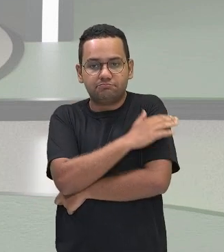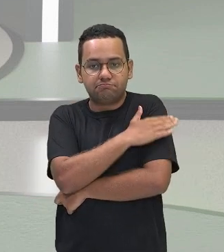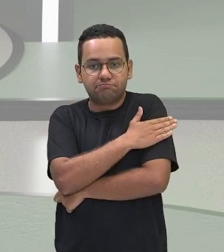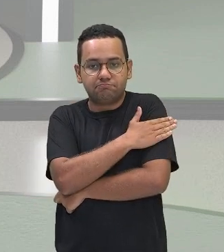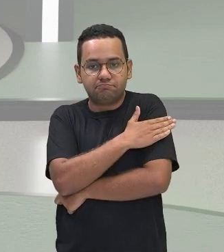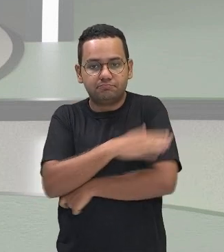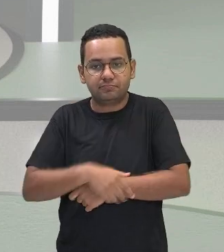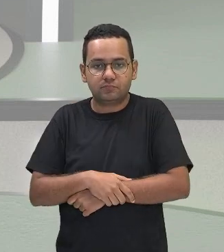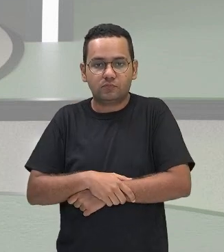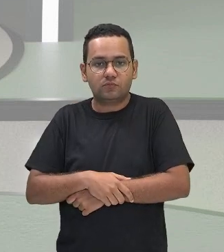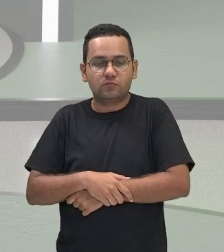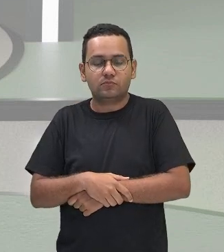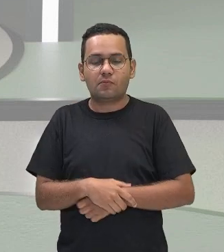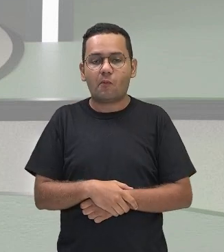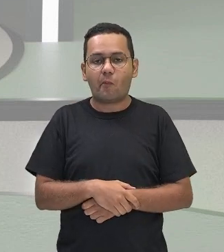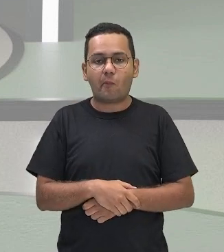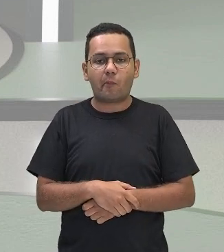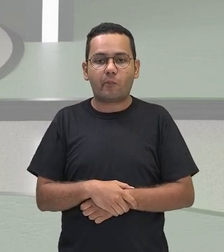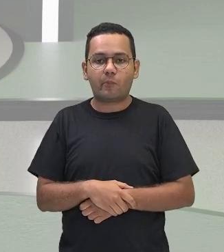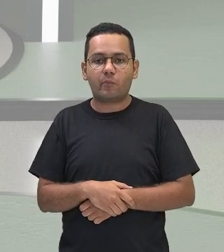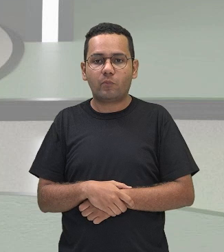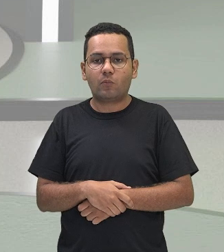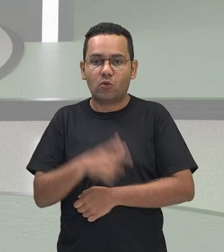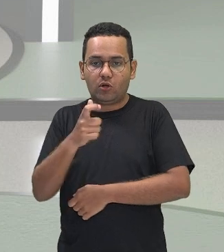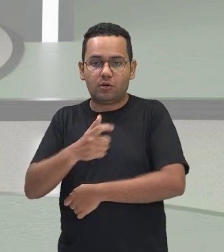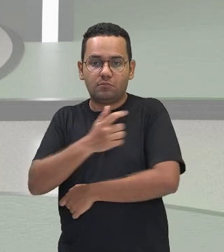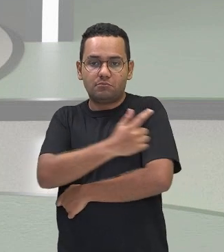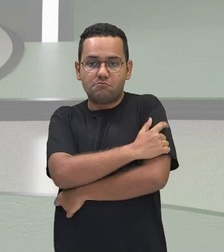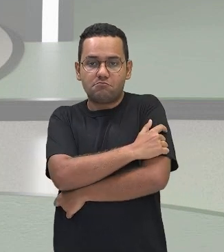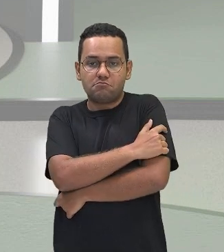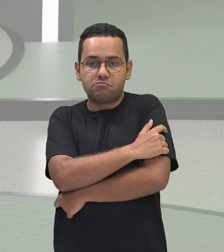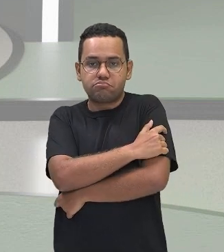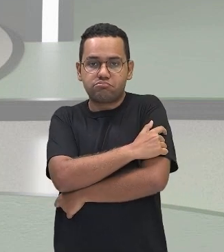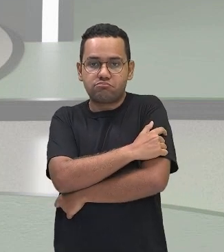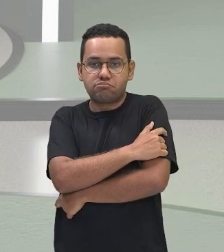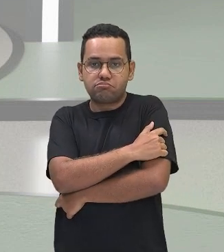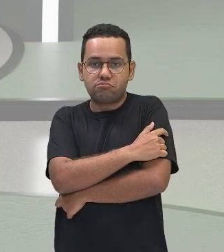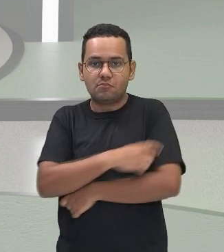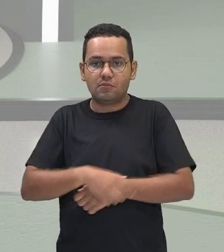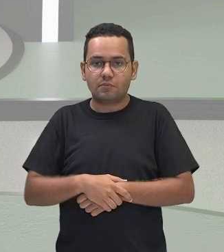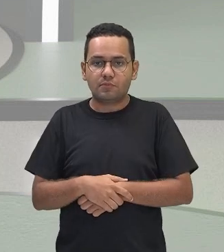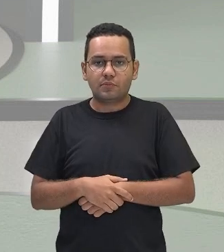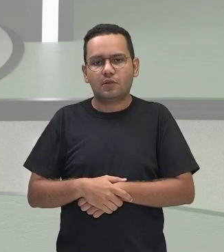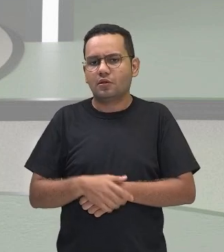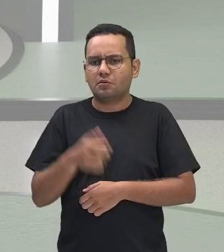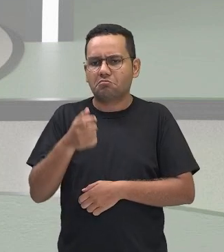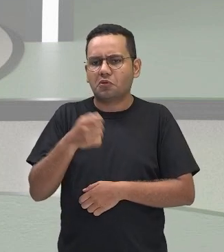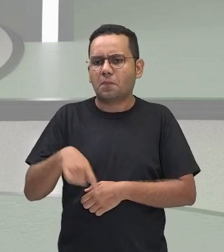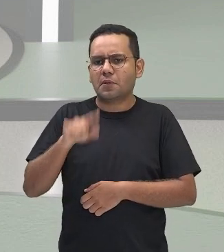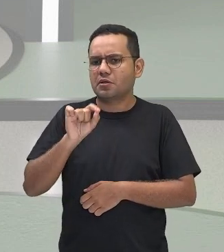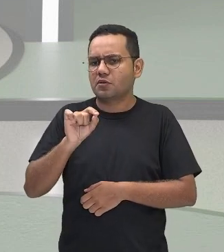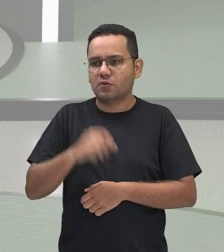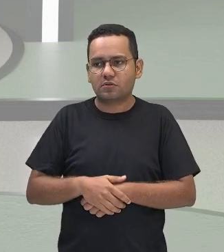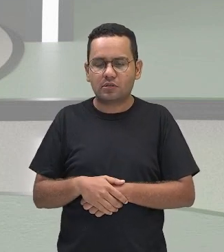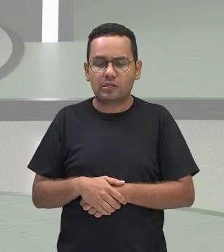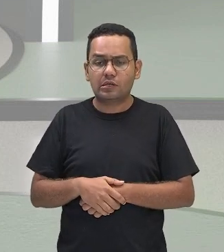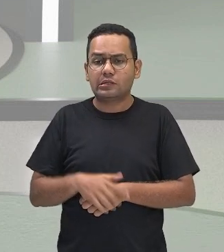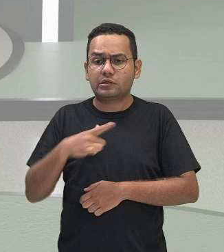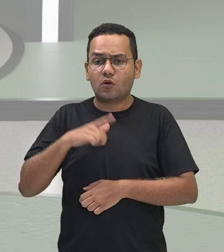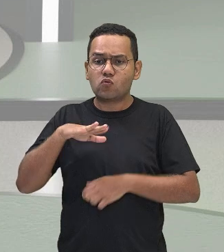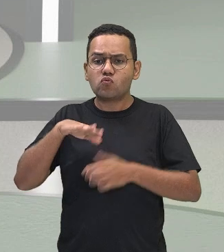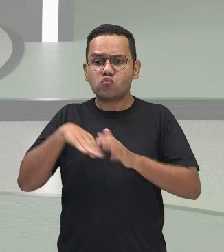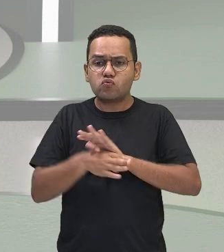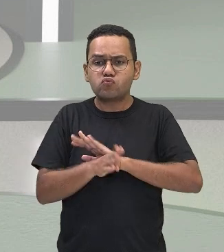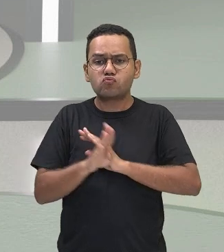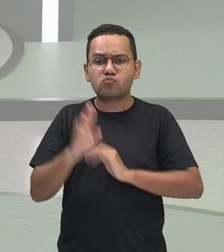lado de fora do corpo da mulher, então de certa forma não vai precisar ter aquela disciplina de todos os dias, né,